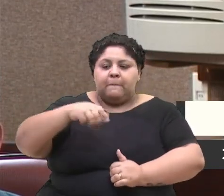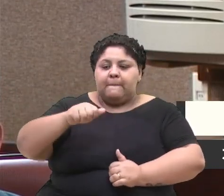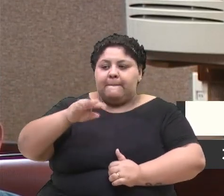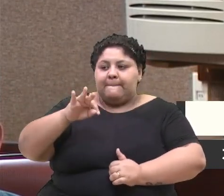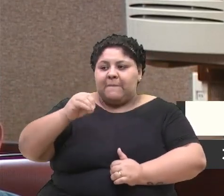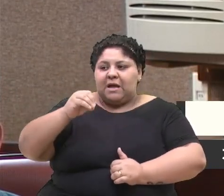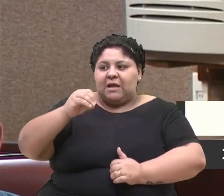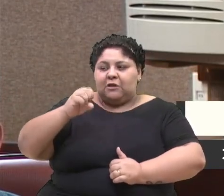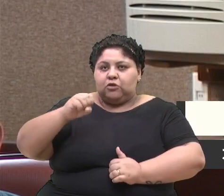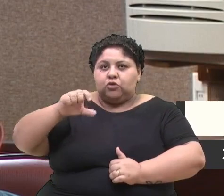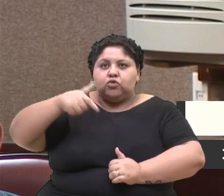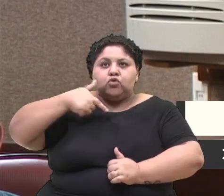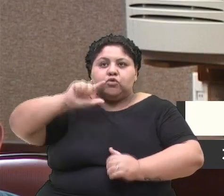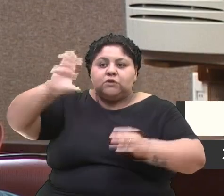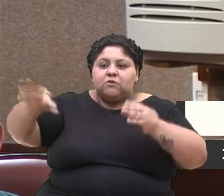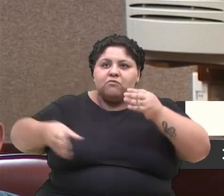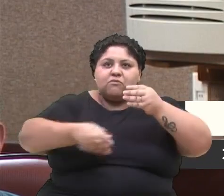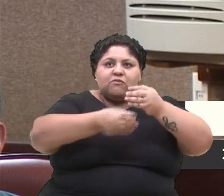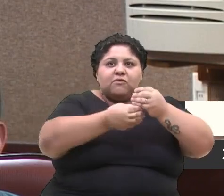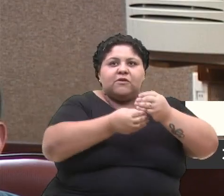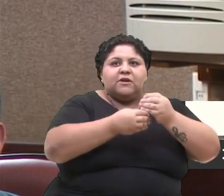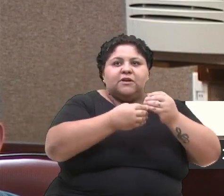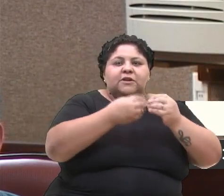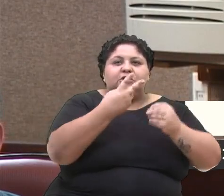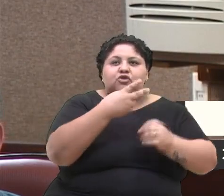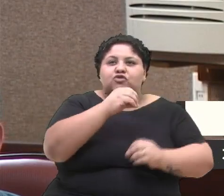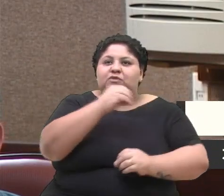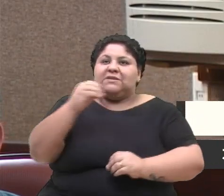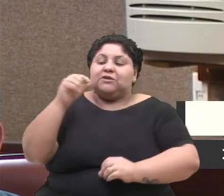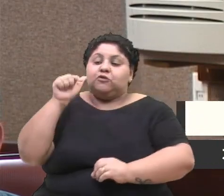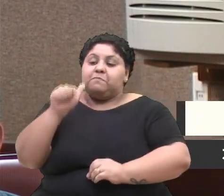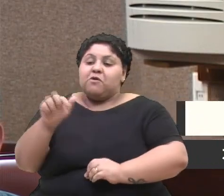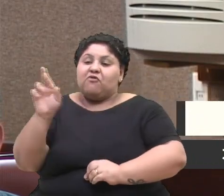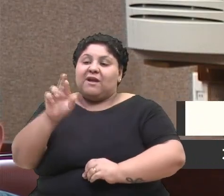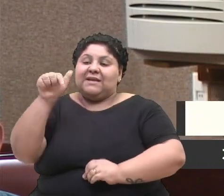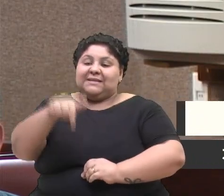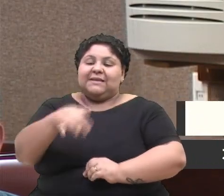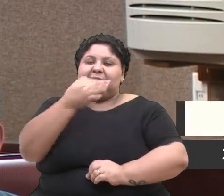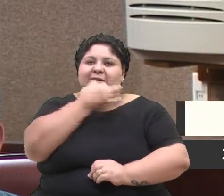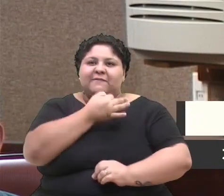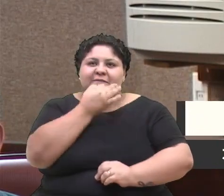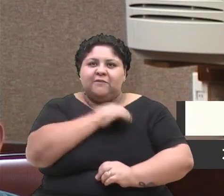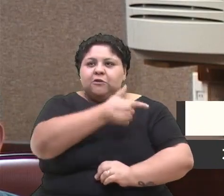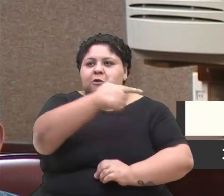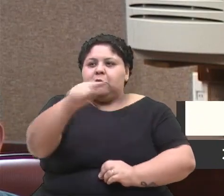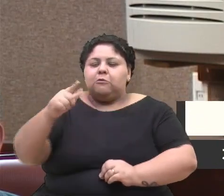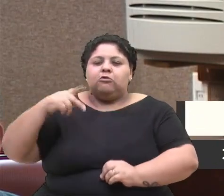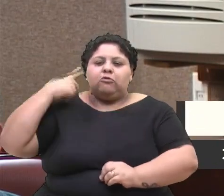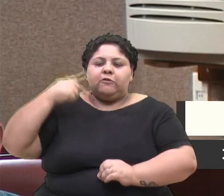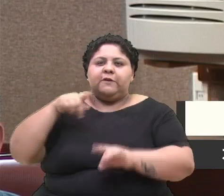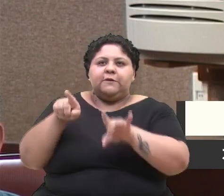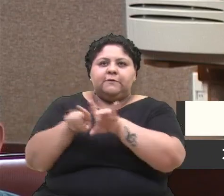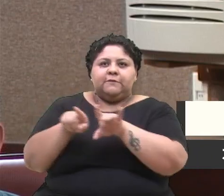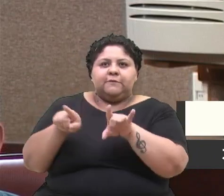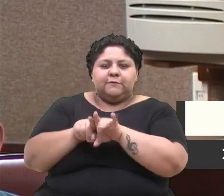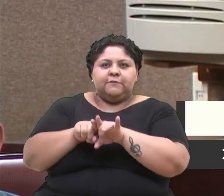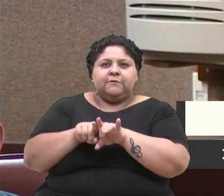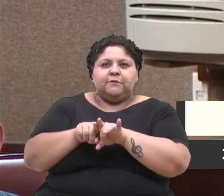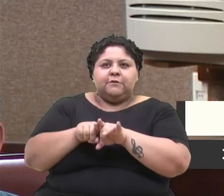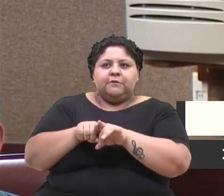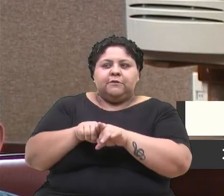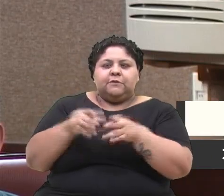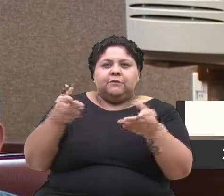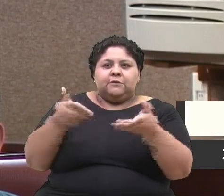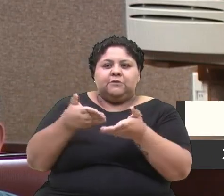emenda parlamentar no valor de R$200 mil aqui para a saúde de Caxias do Sul. Os outros vereadores também já buscaram